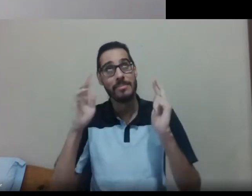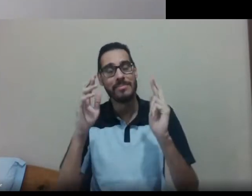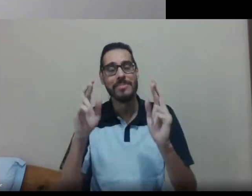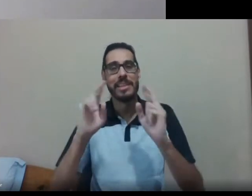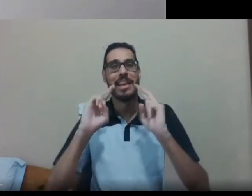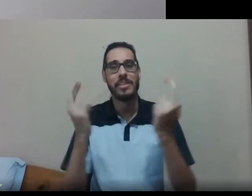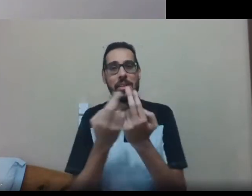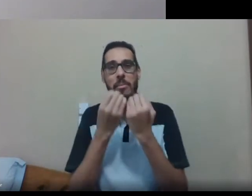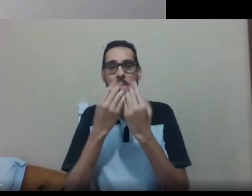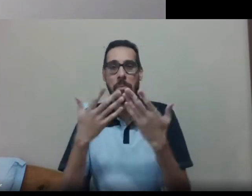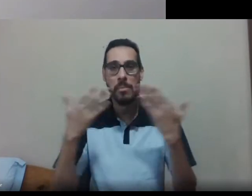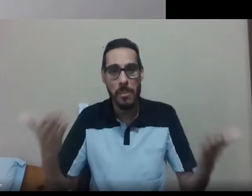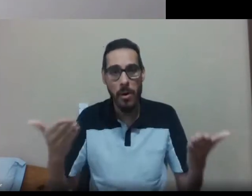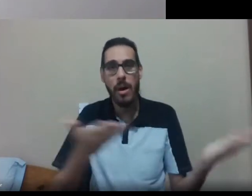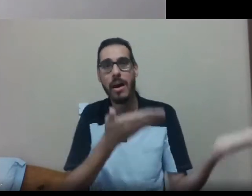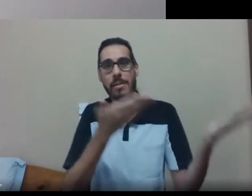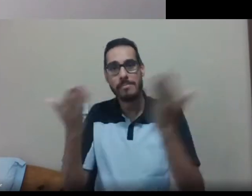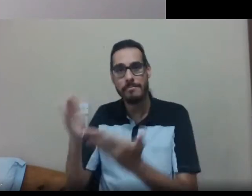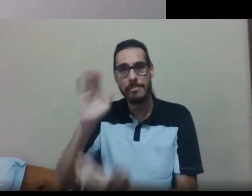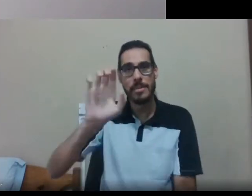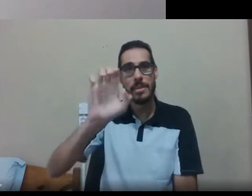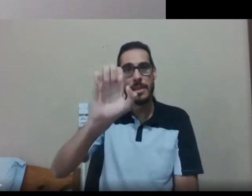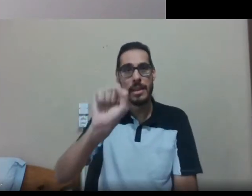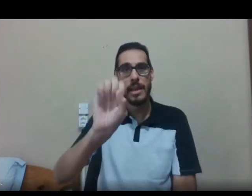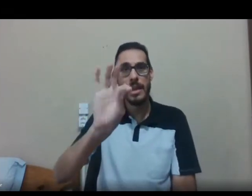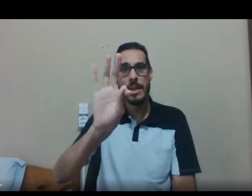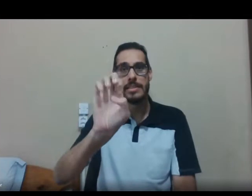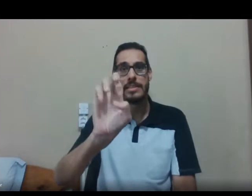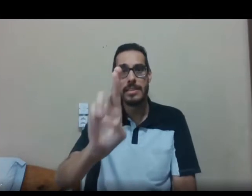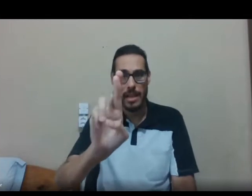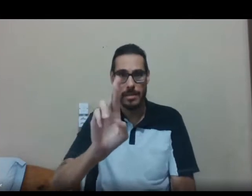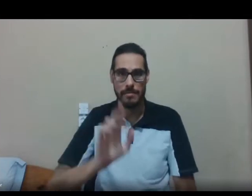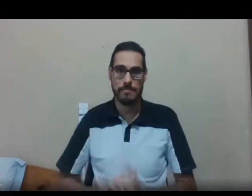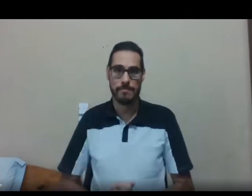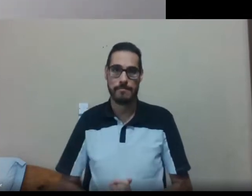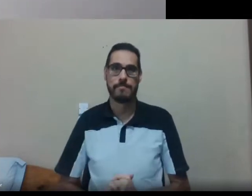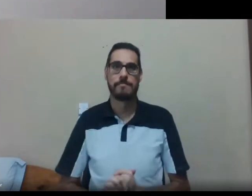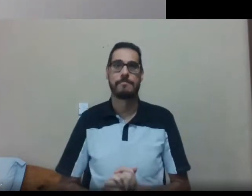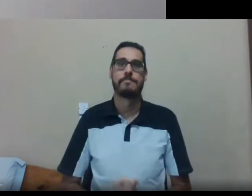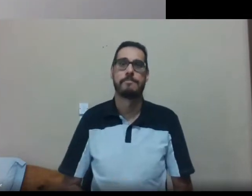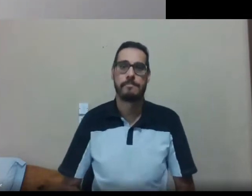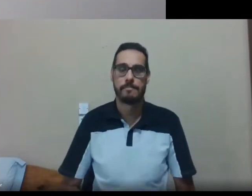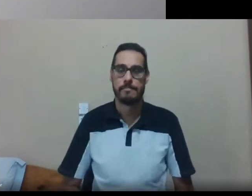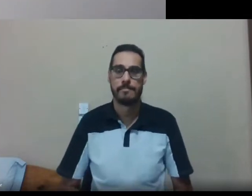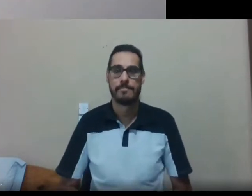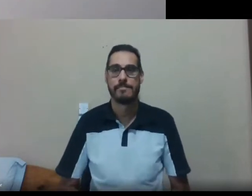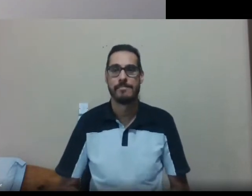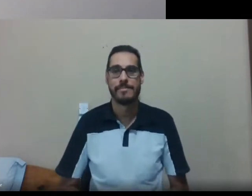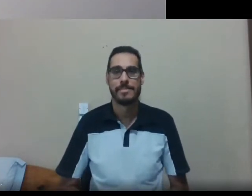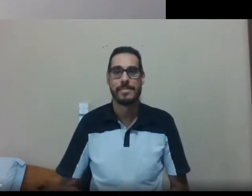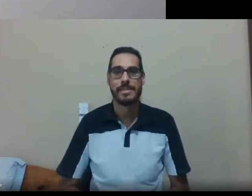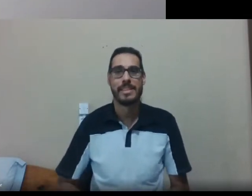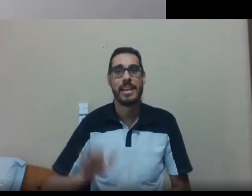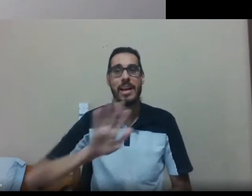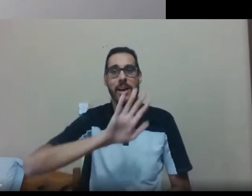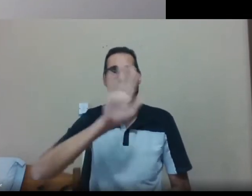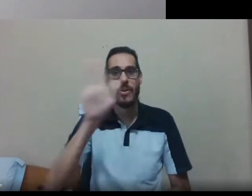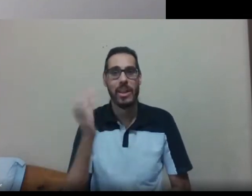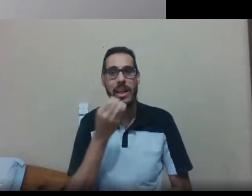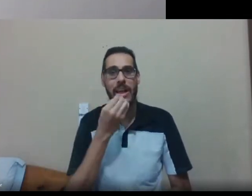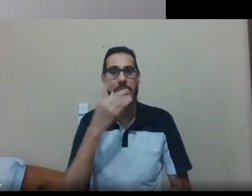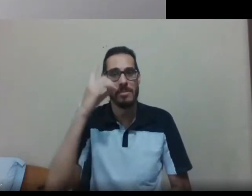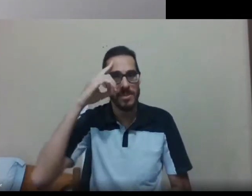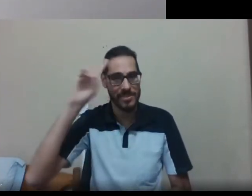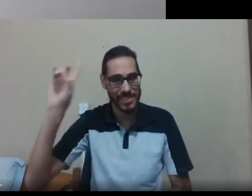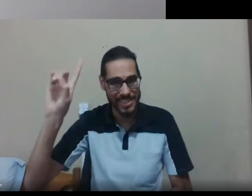Olá, pessoal, bom dia. Olha aqui, a gente já chegou. Bom dia. Começa dizendo que a gente já chegou 250 participantes